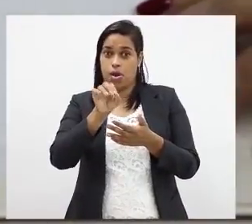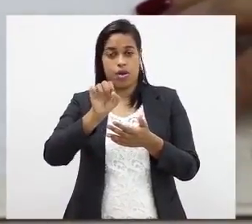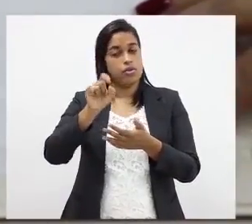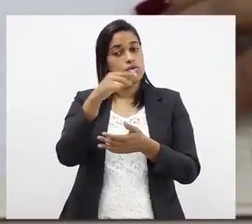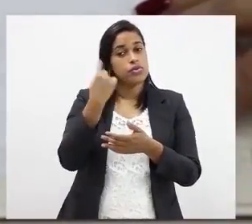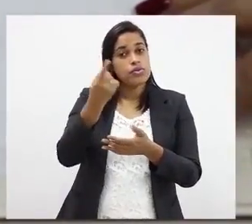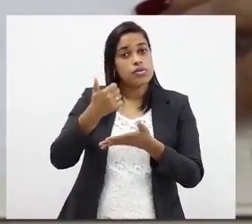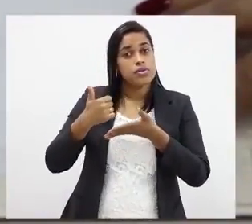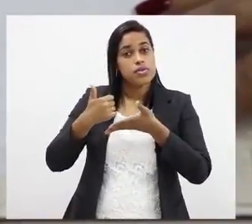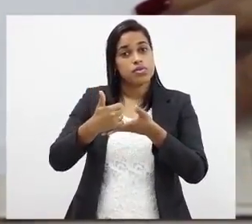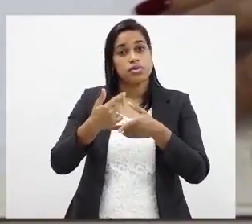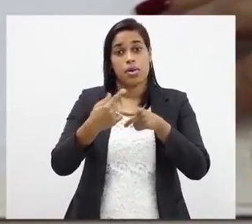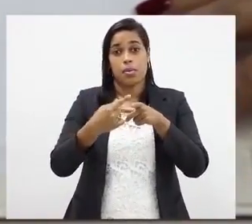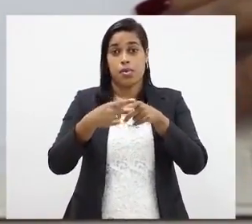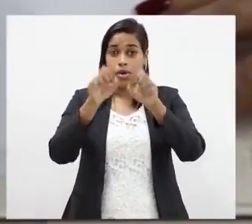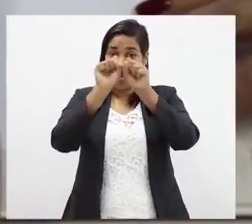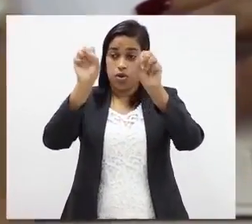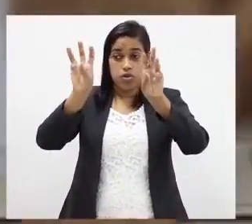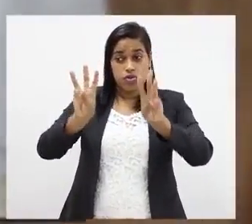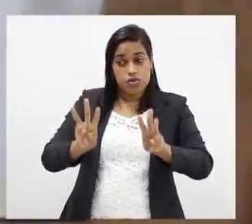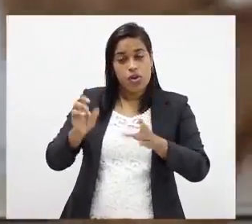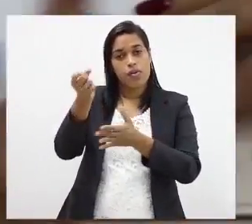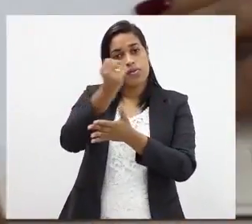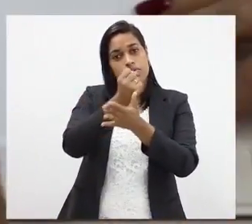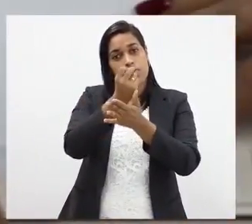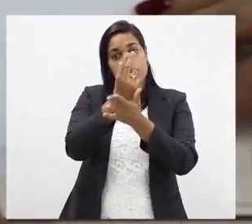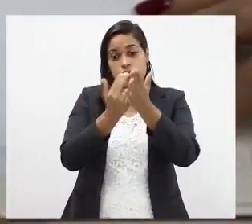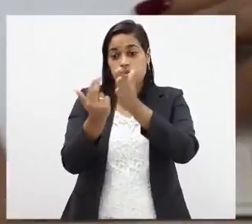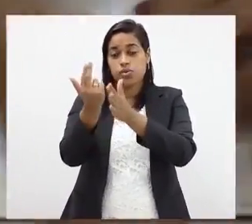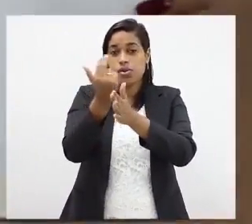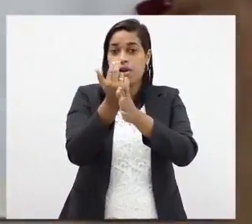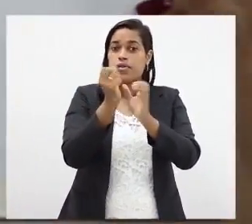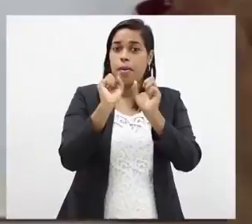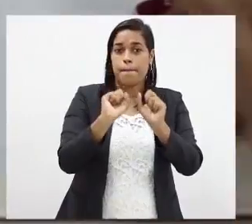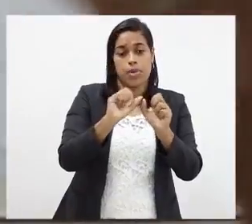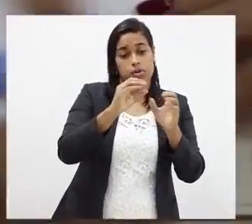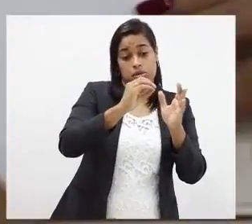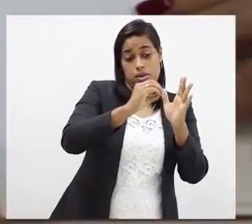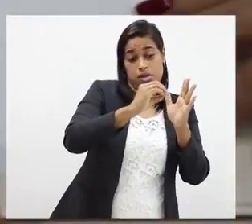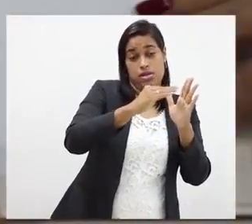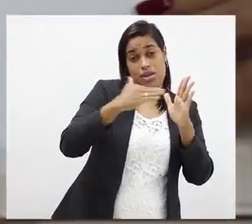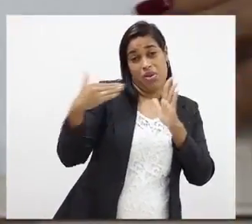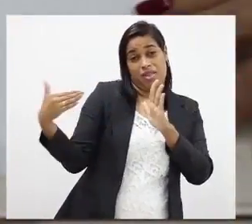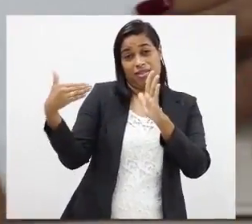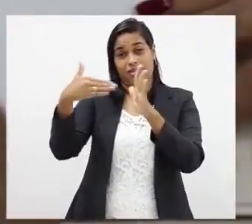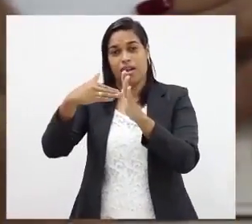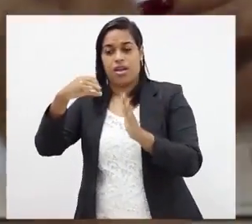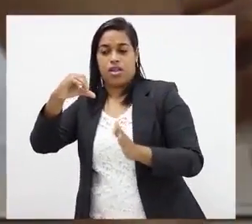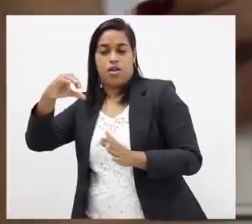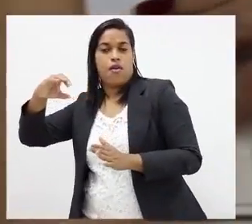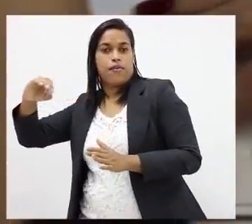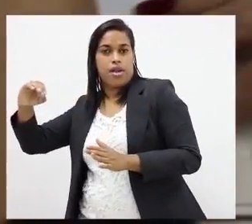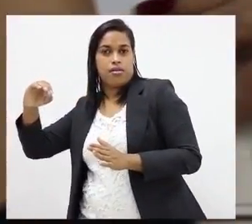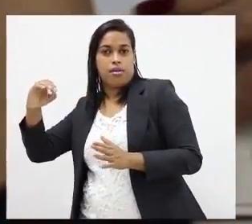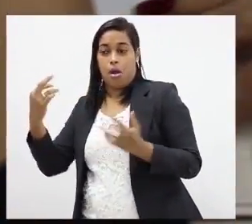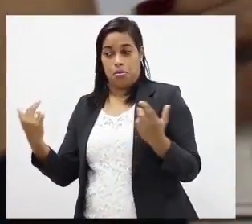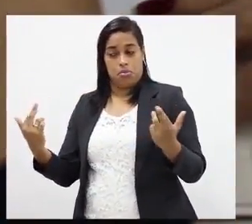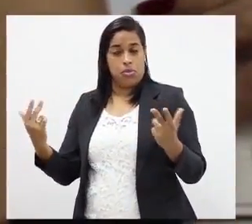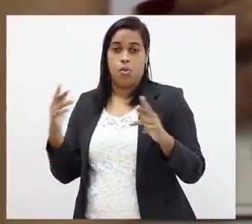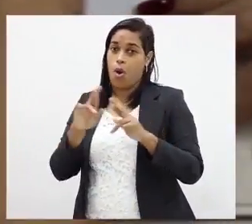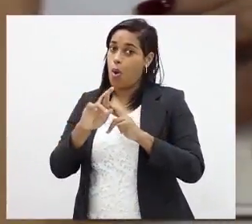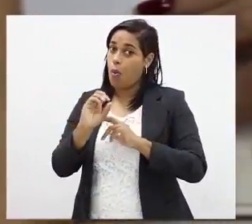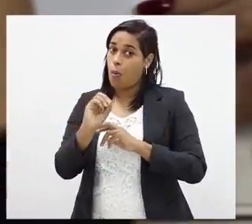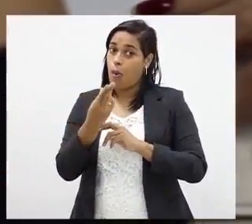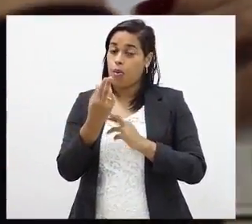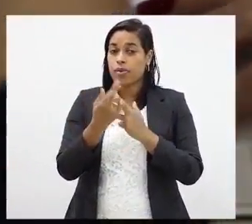os softwares gráficos, esse ângulo pode variar entre 0 e 90, não coincidindo com 0 nem coincidindo com 90. Então, voltando